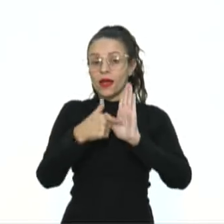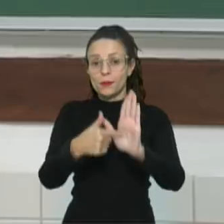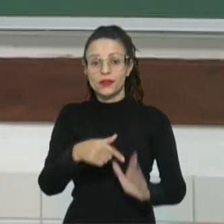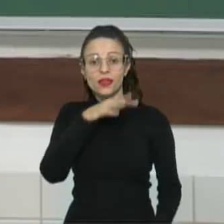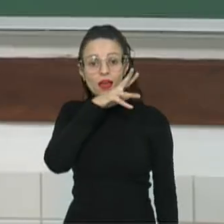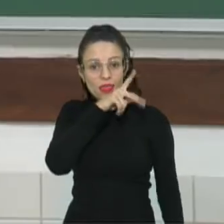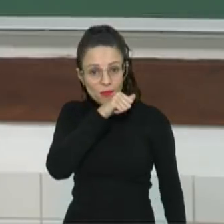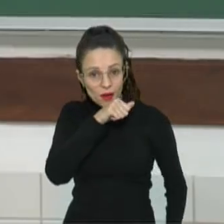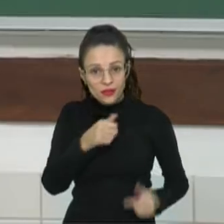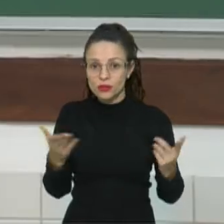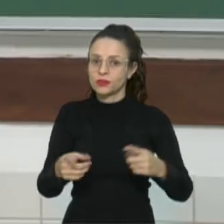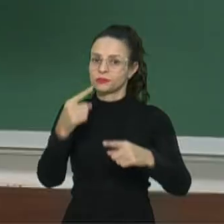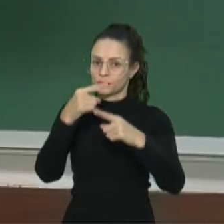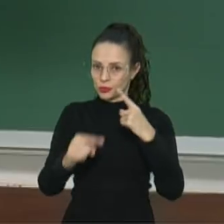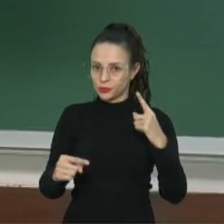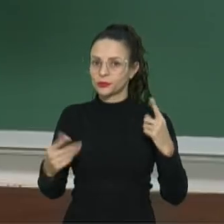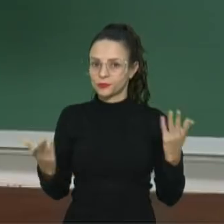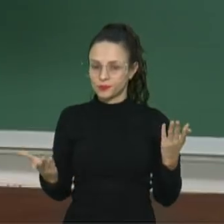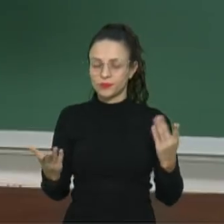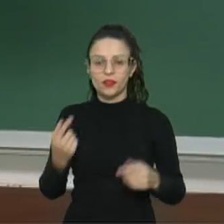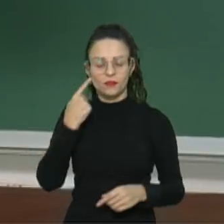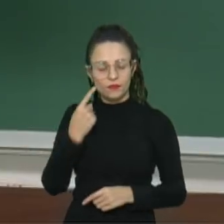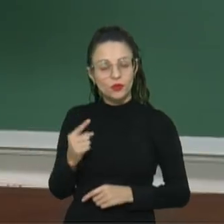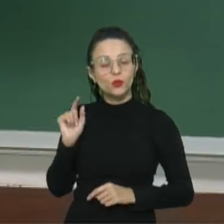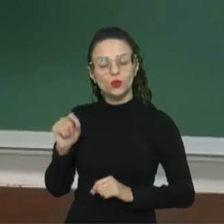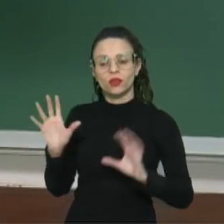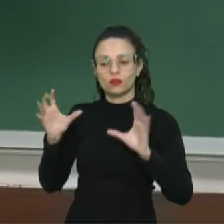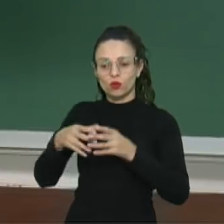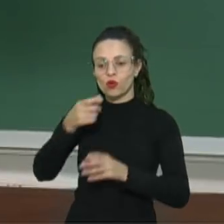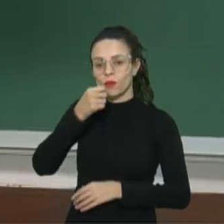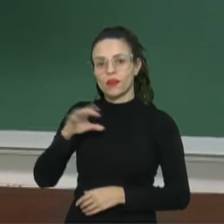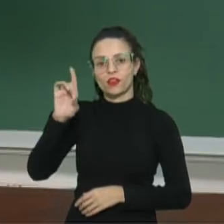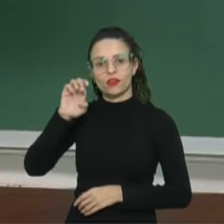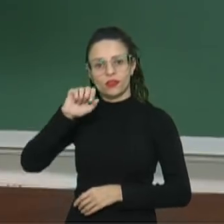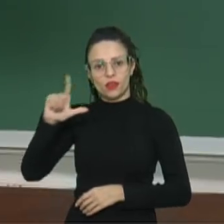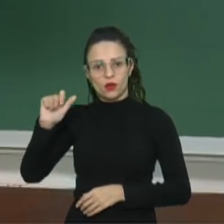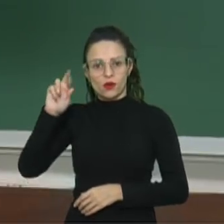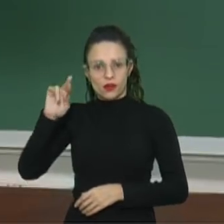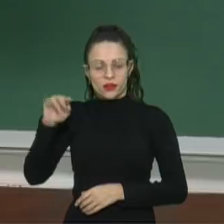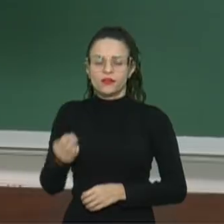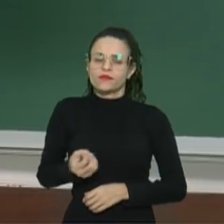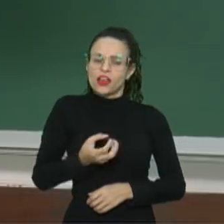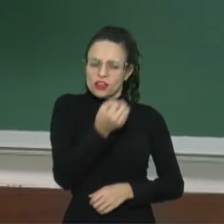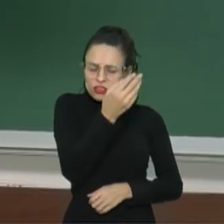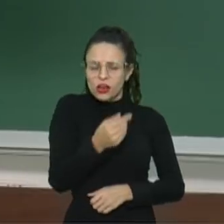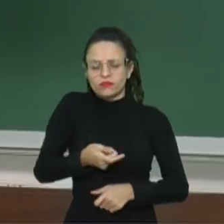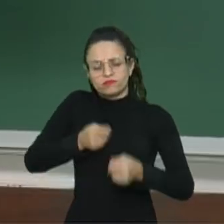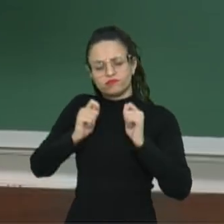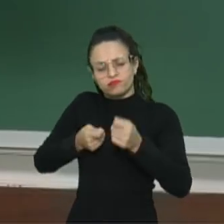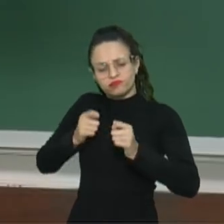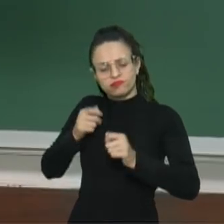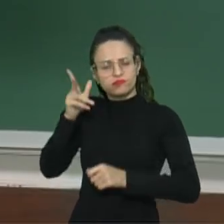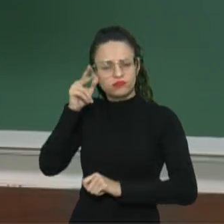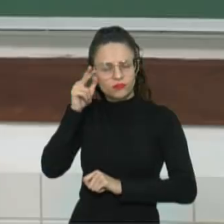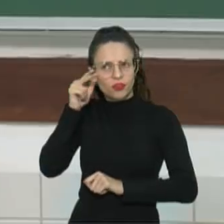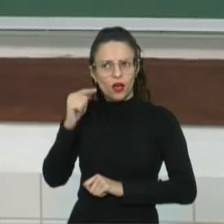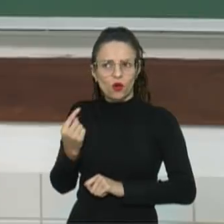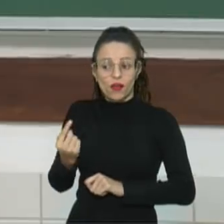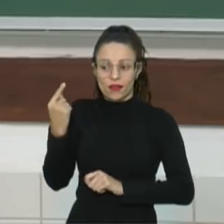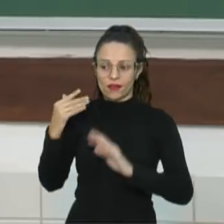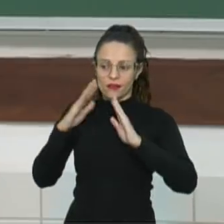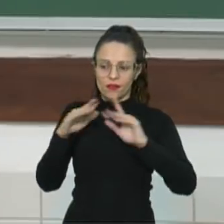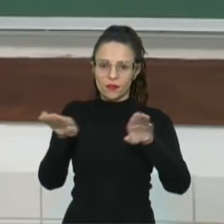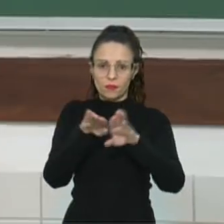mais permitidas, né? Então, a gente viu na Comédia dell'arte que eles viajavam, moravam em carroças, né, que era a casa e o palco, e que